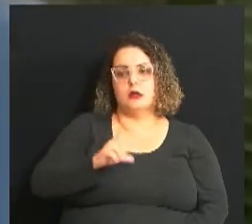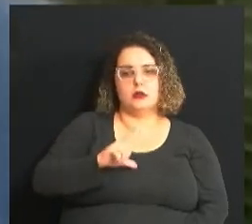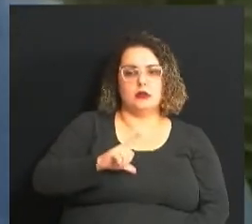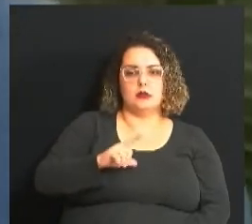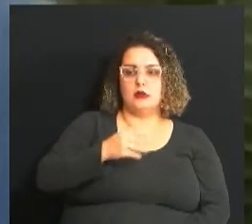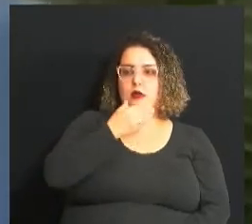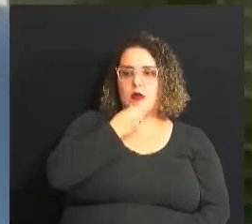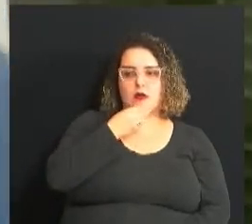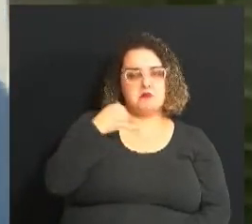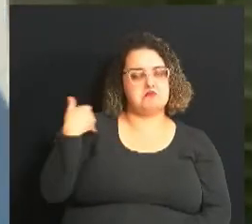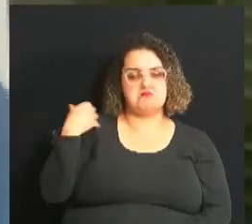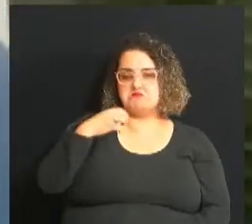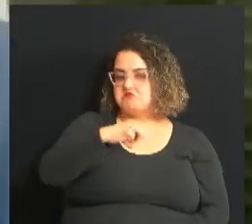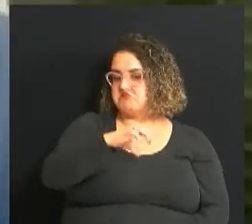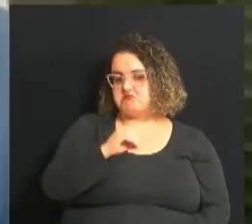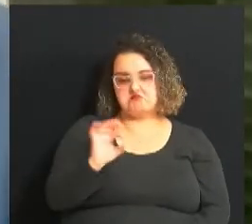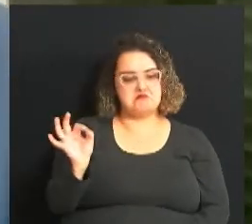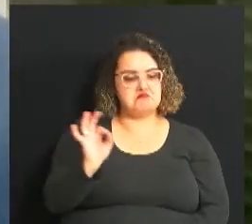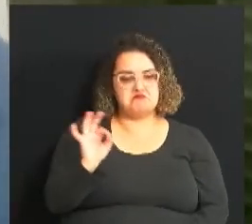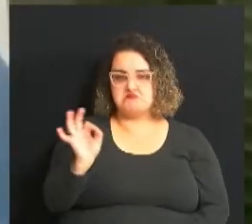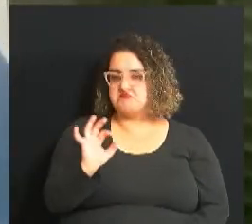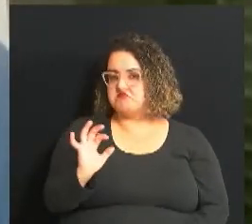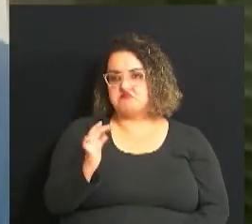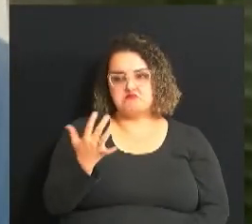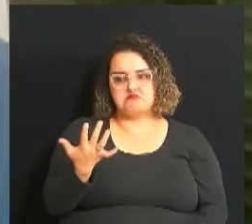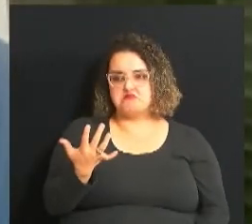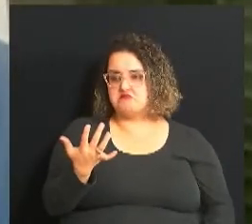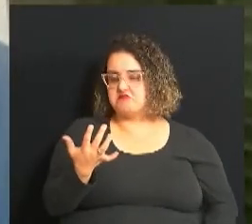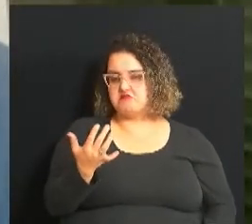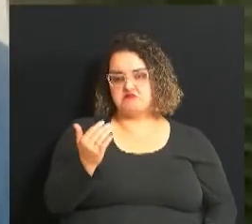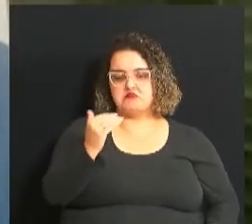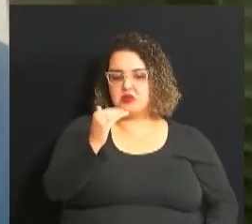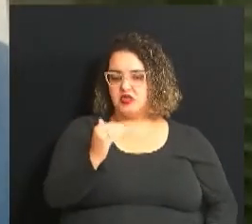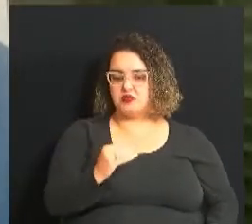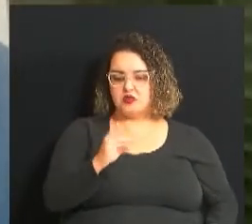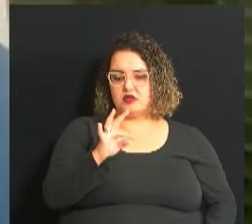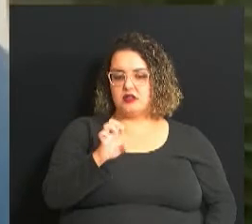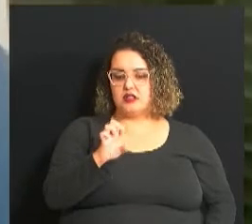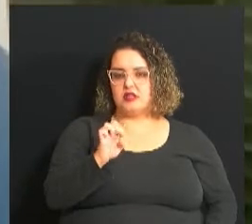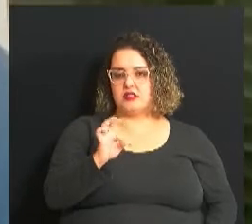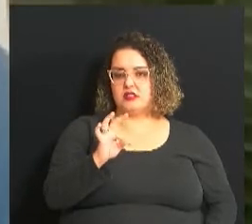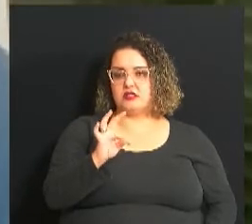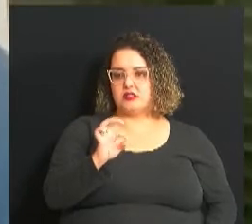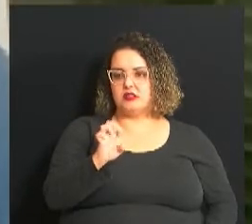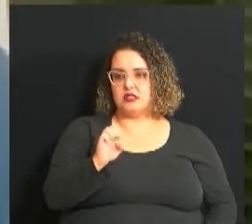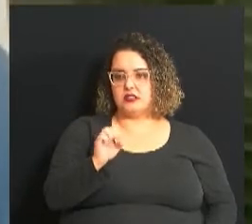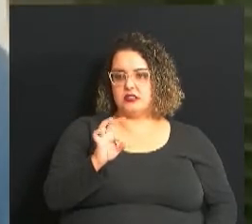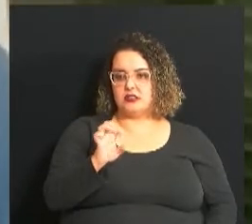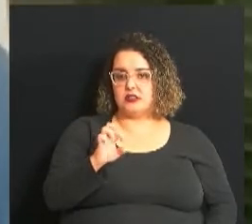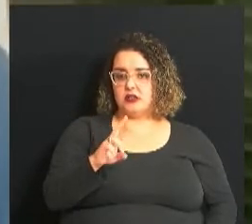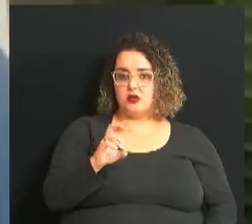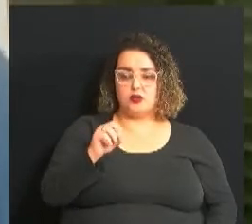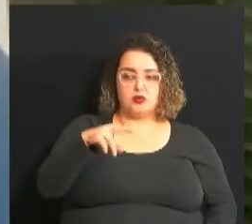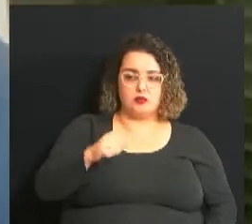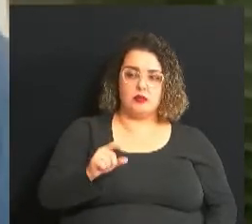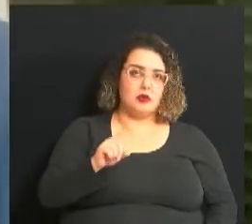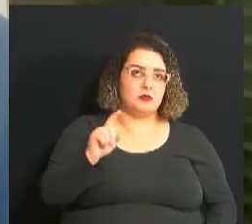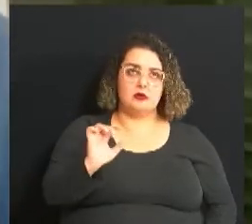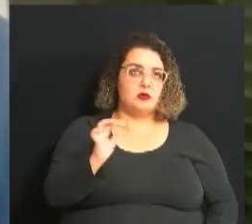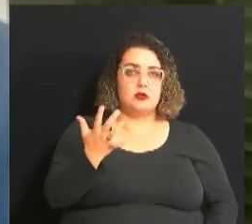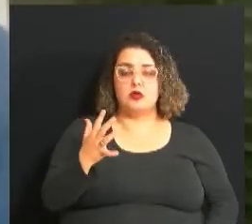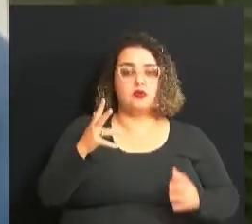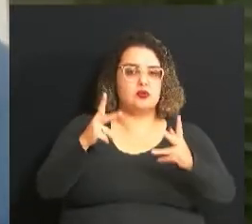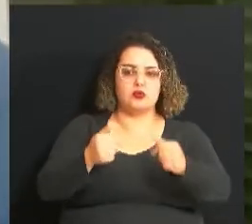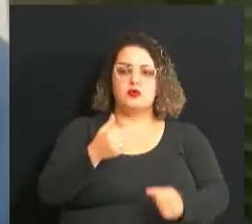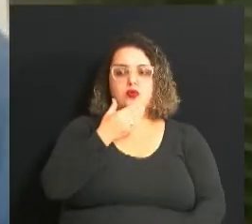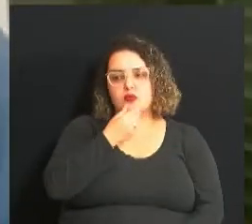tem nenhum distúrbio de diminuição de testosterona. Então, não obrigatoriamente ocorre em todos os homens, como no caso